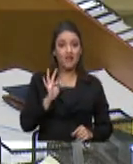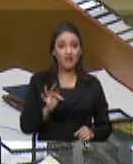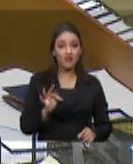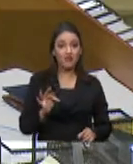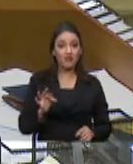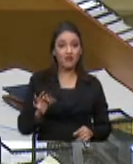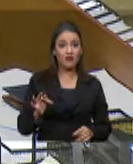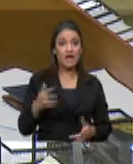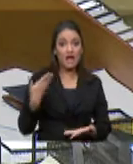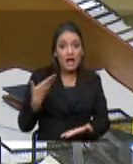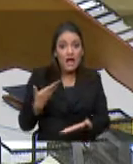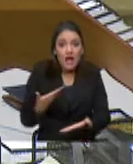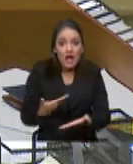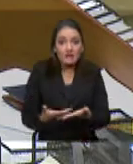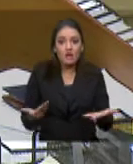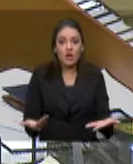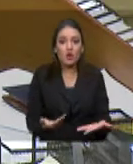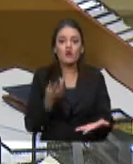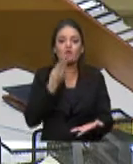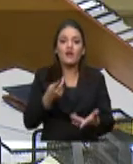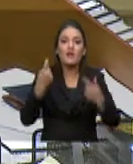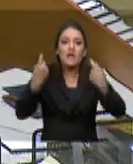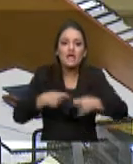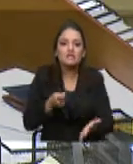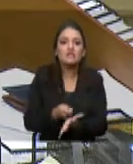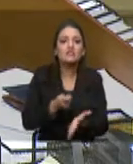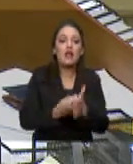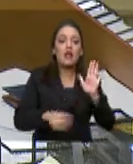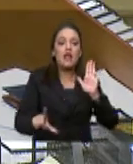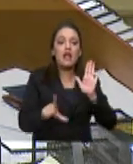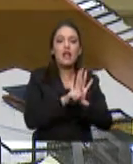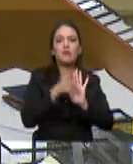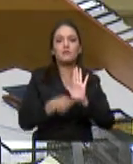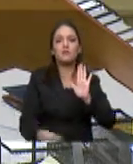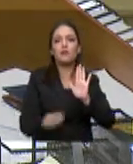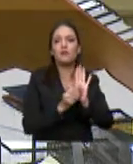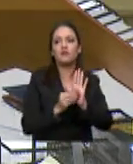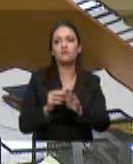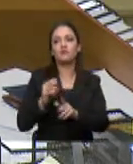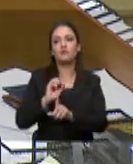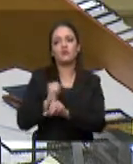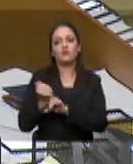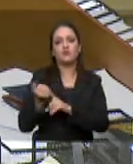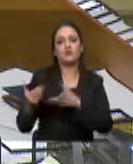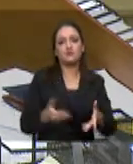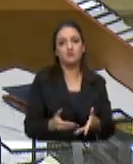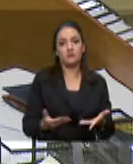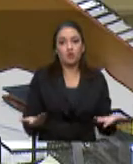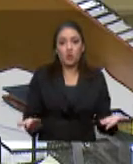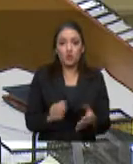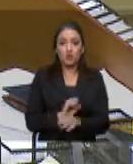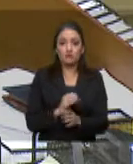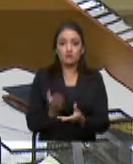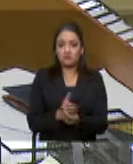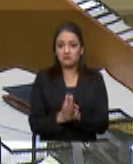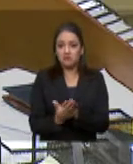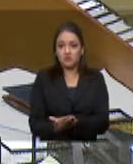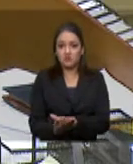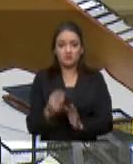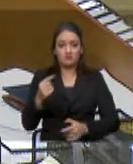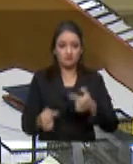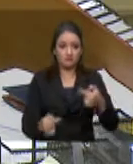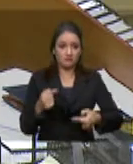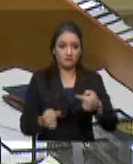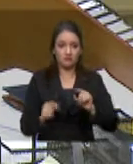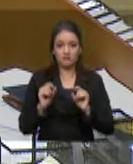então exigia menção expressa em lei para essa participação popular. E neste processo, estamos debatendo